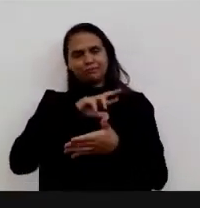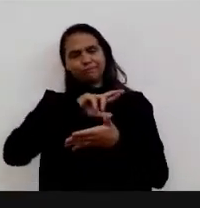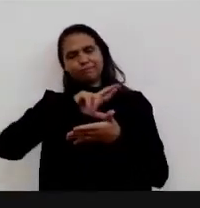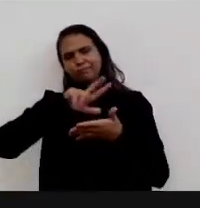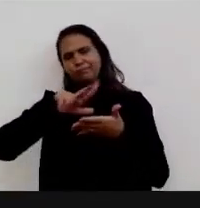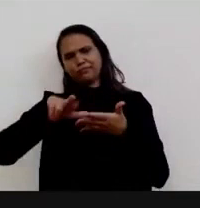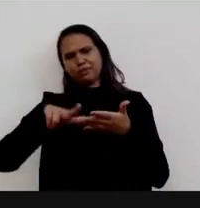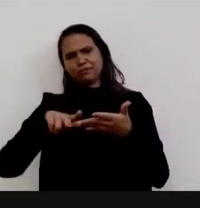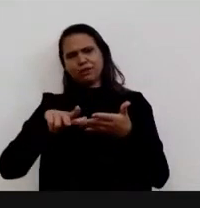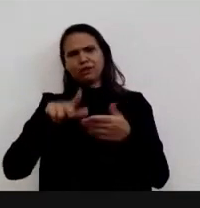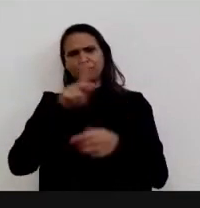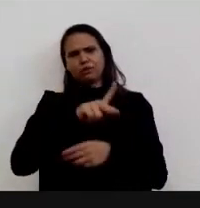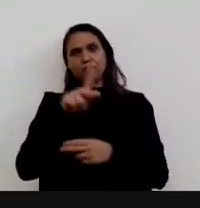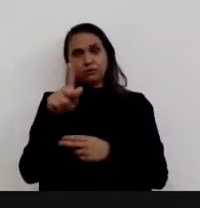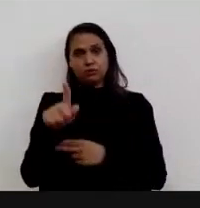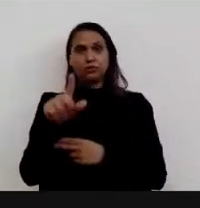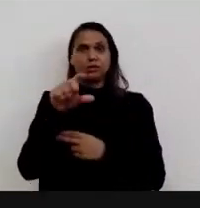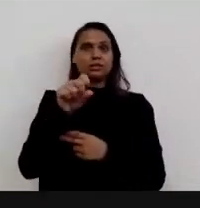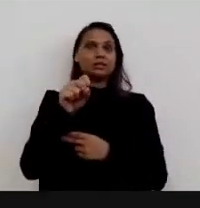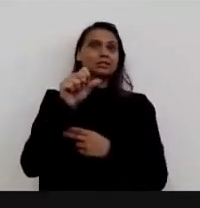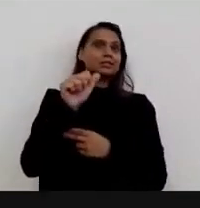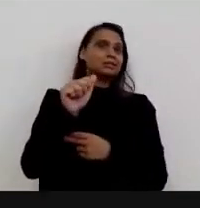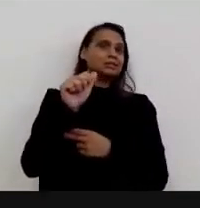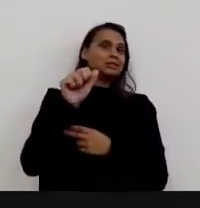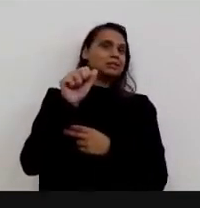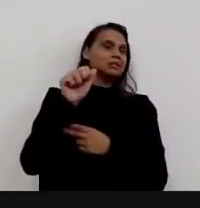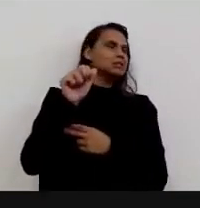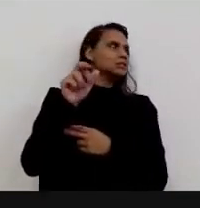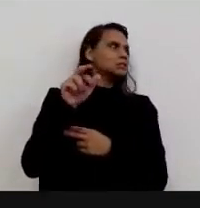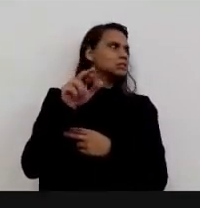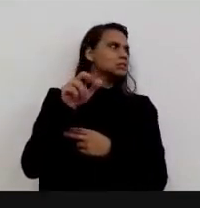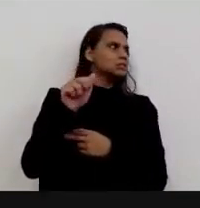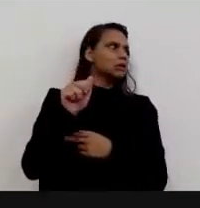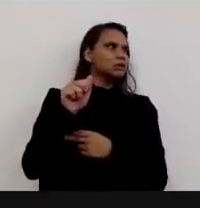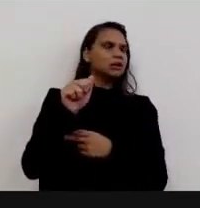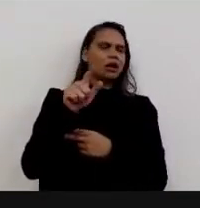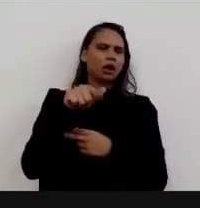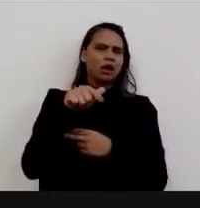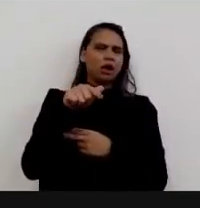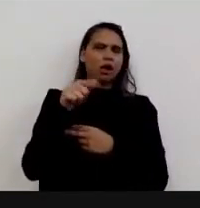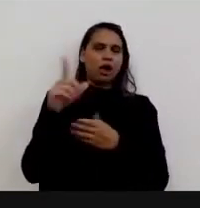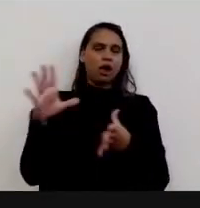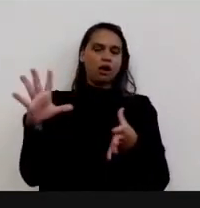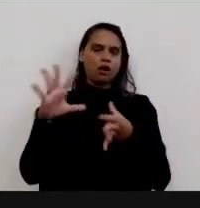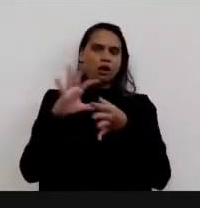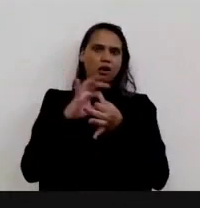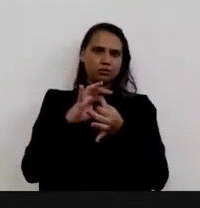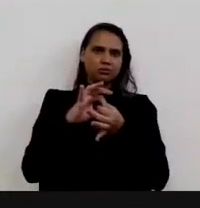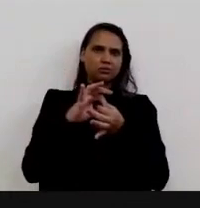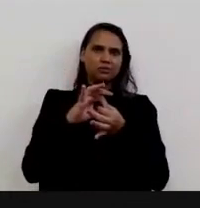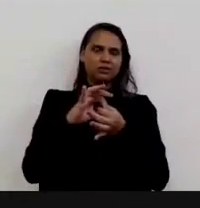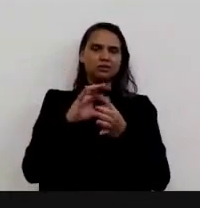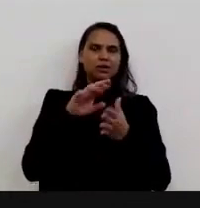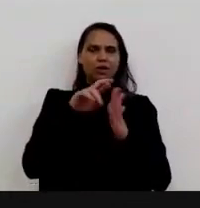tal. A professora Sackett, inclusive, ela é uma pesquisadora associada ao observatório, né, está colaborando com a